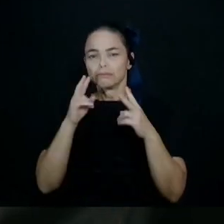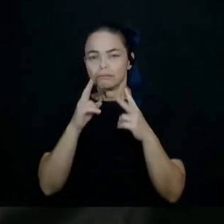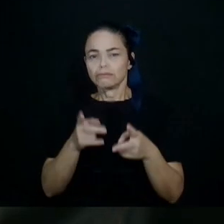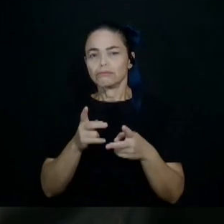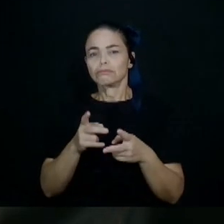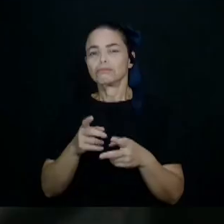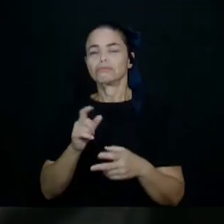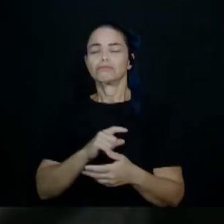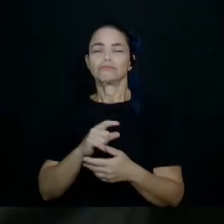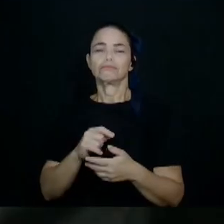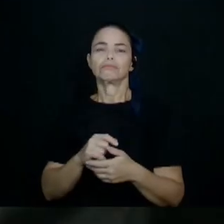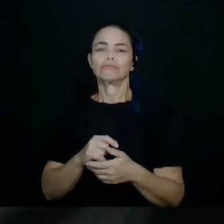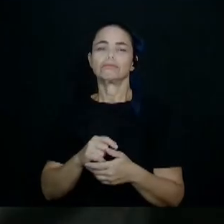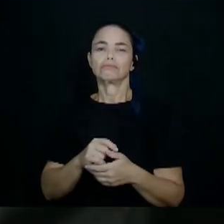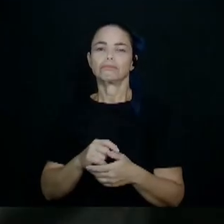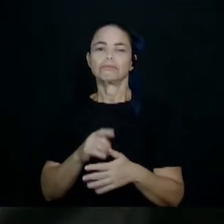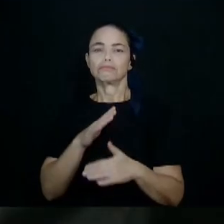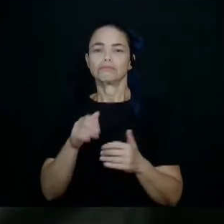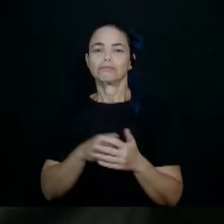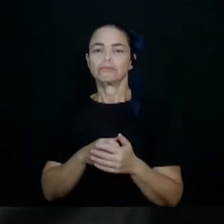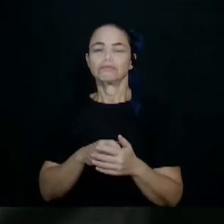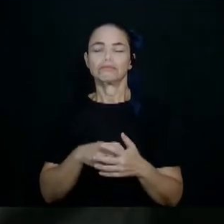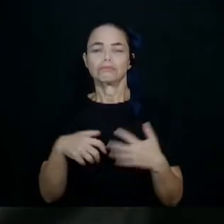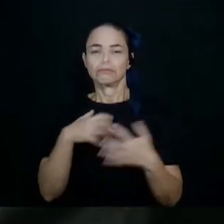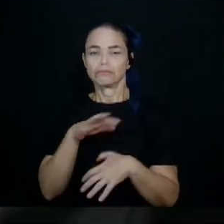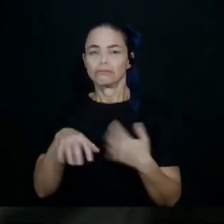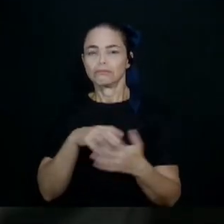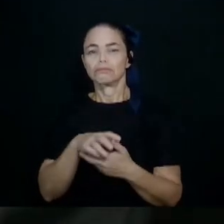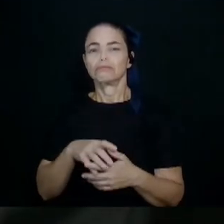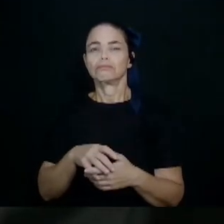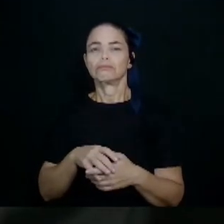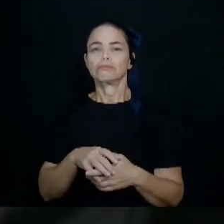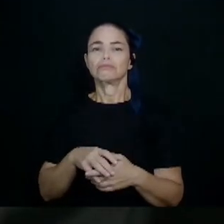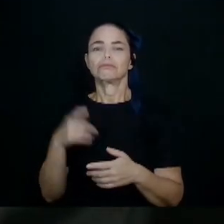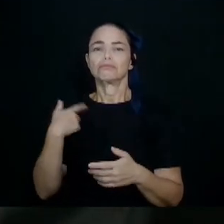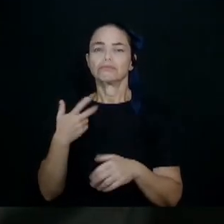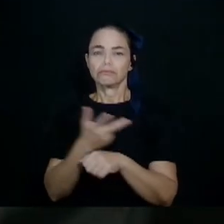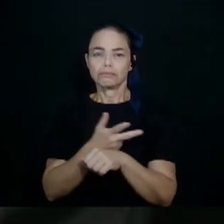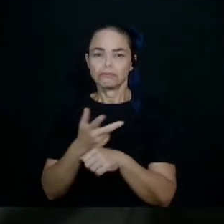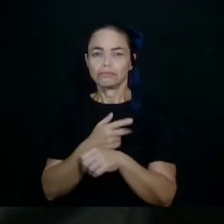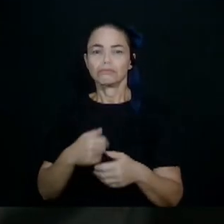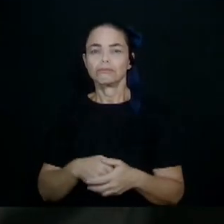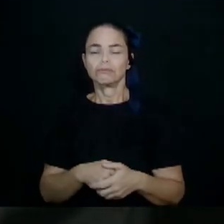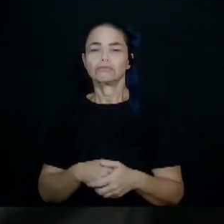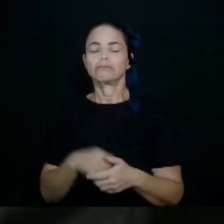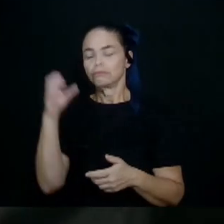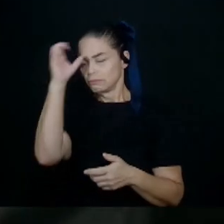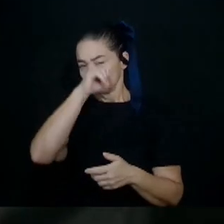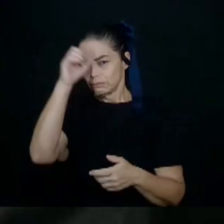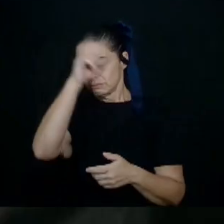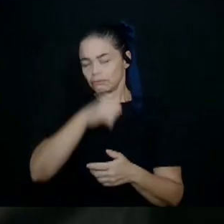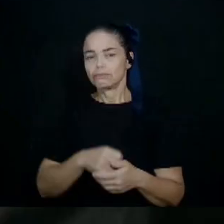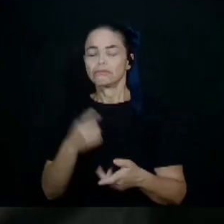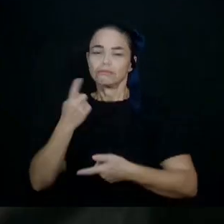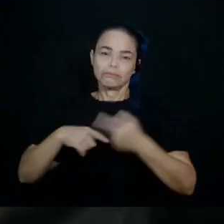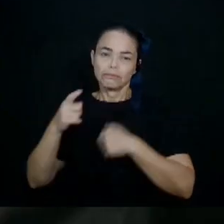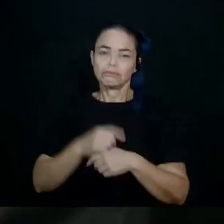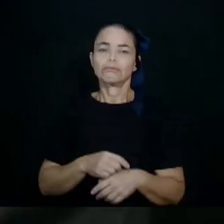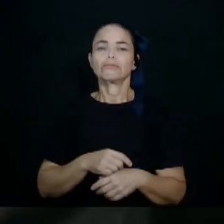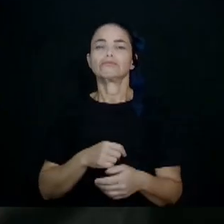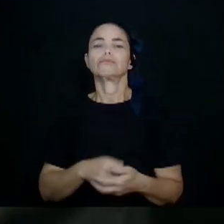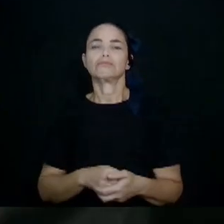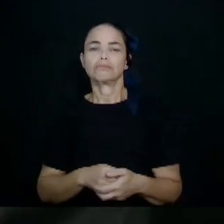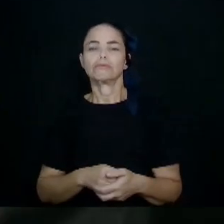né? Tudo entrou em descompasso, não. Você pode buscar ajuda para você aprender a lidar com situações do seu